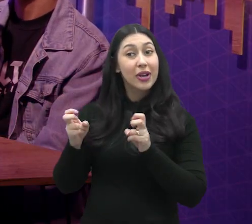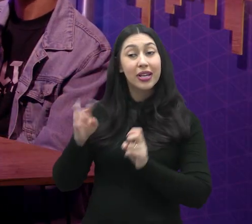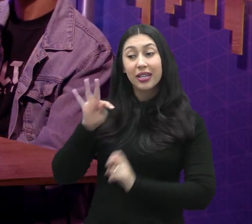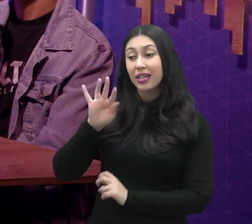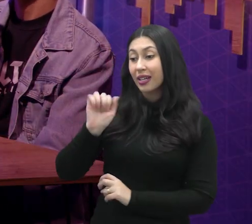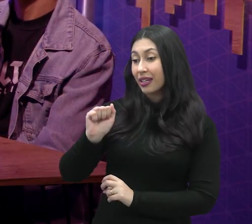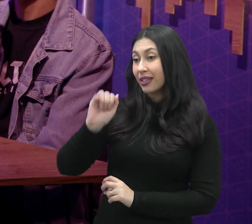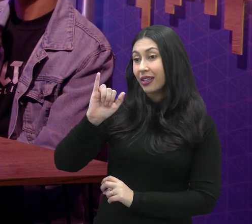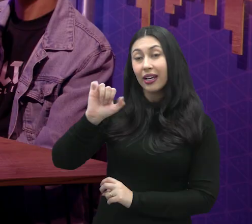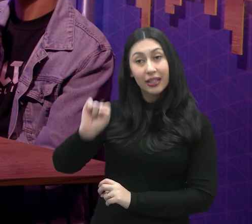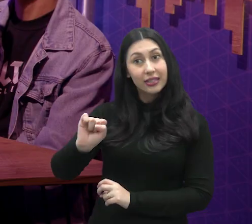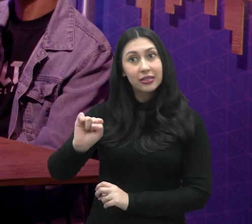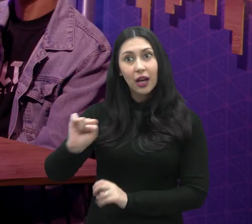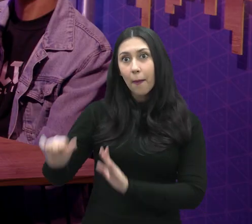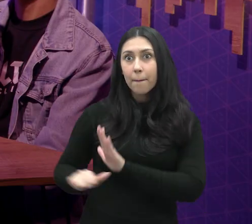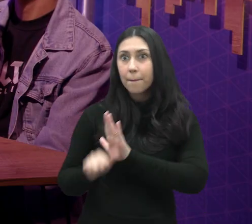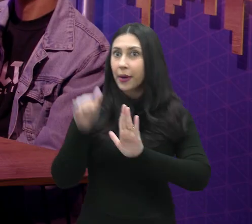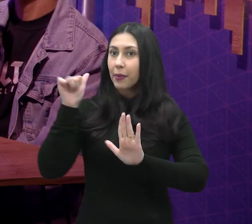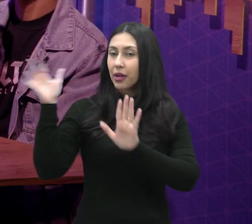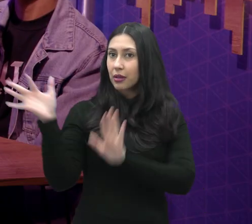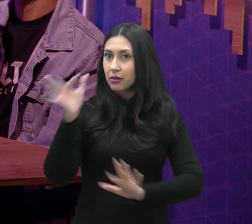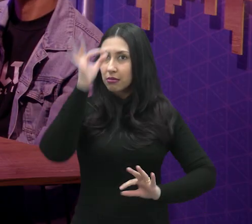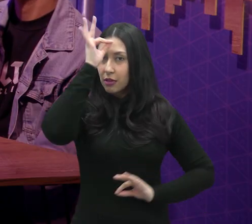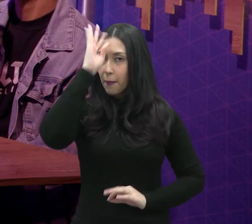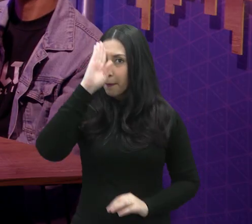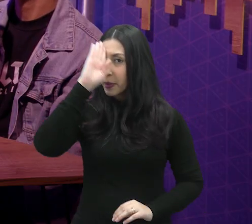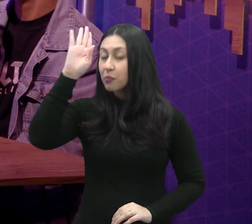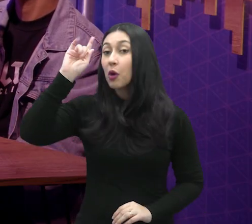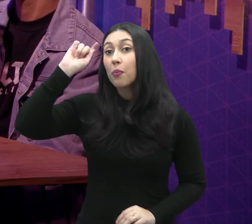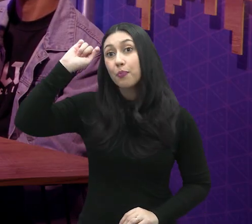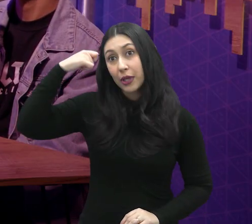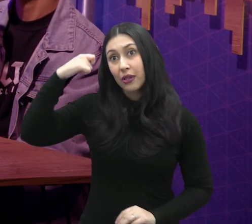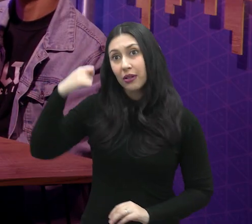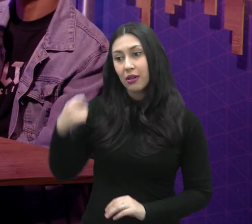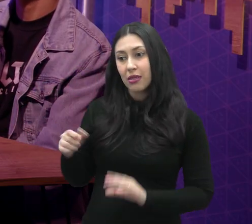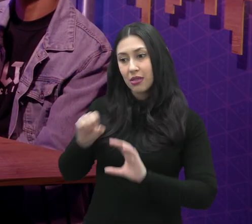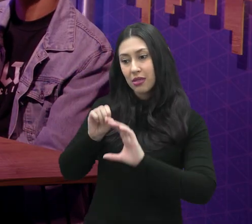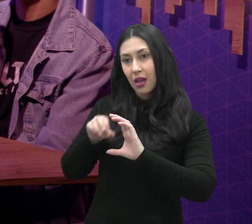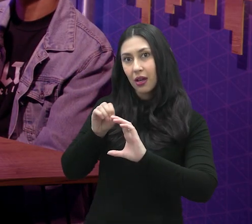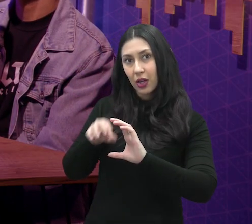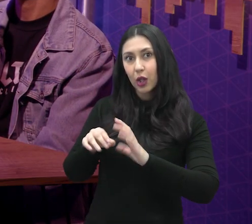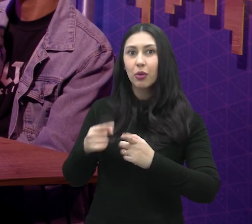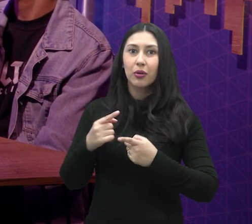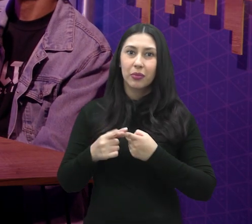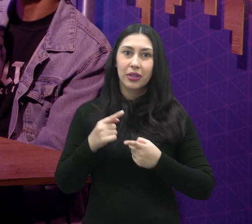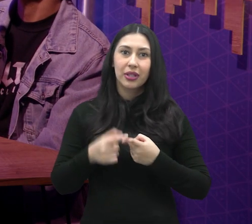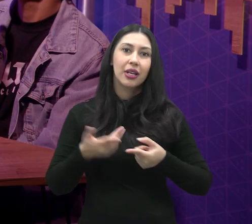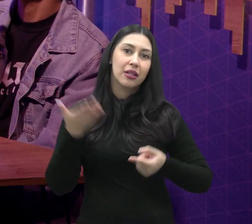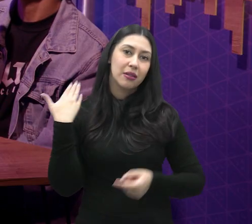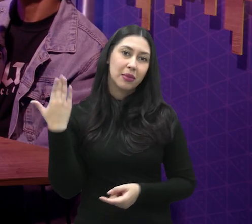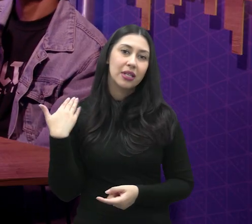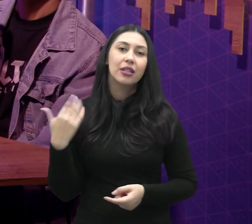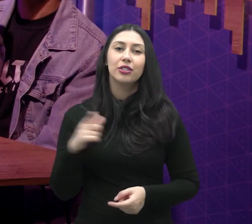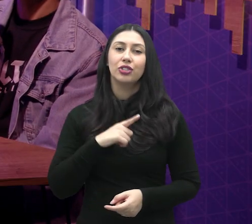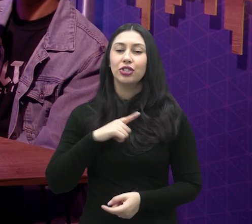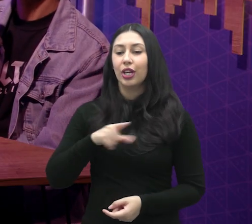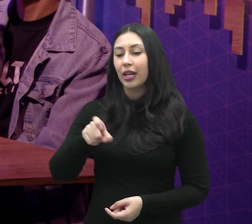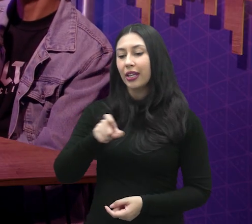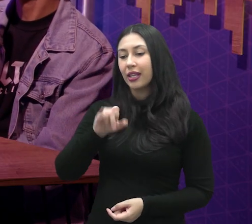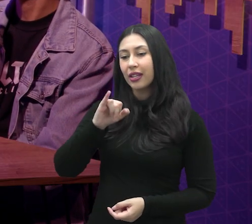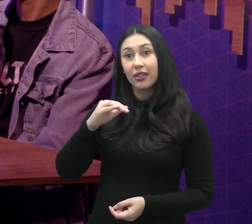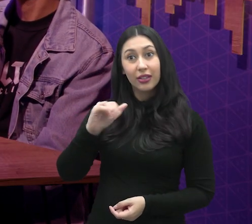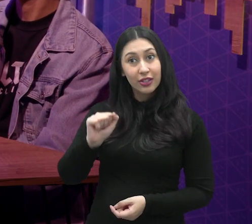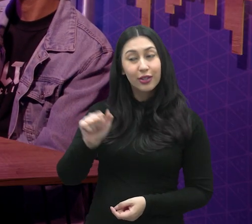Araújo, ela foi a primeira protagonista negra na Globo, né? Porque a gente já tinha a Chica da Silva, né? Que também